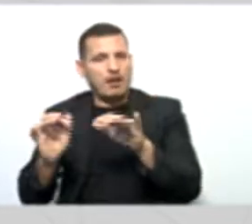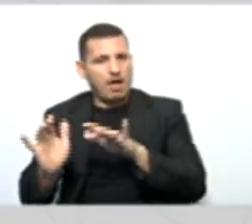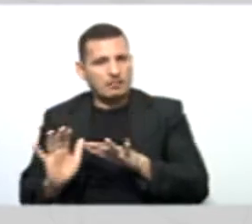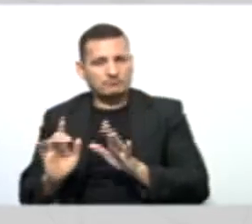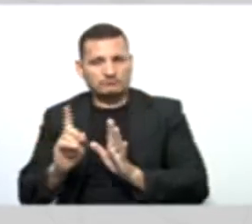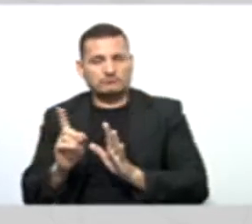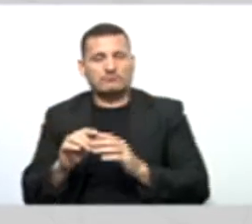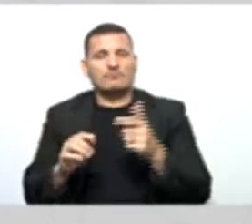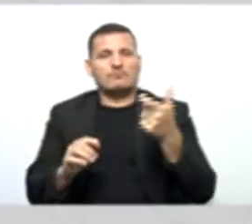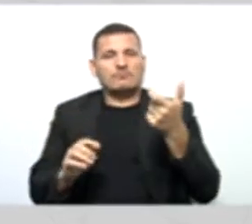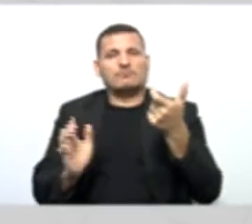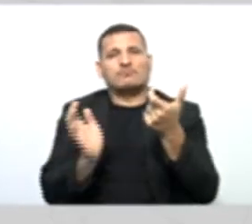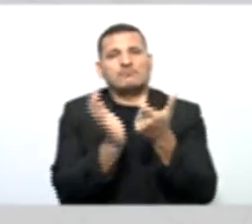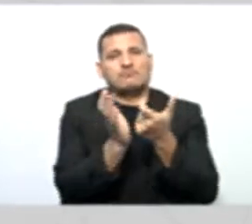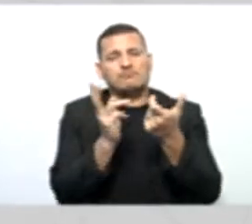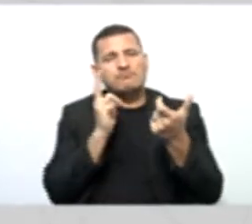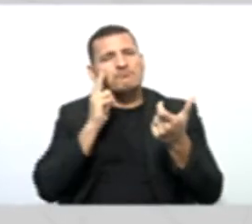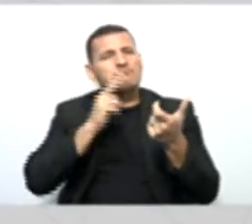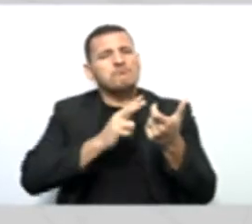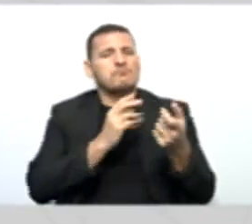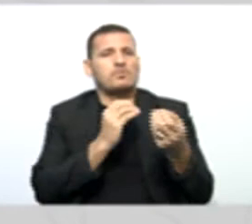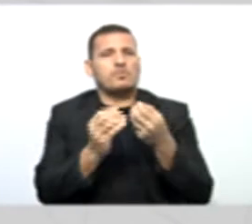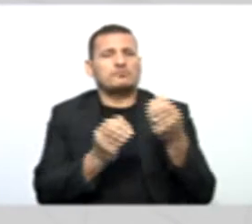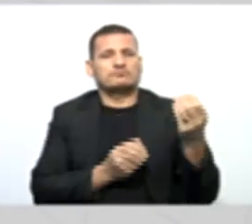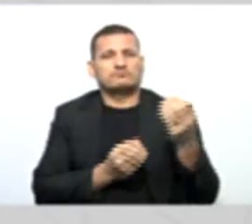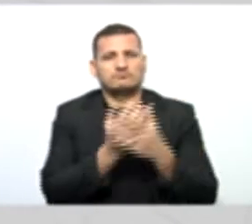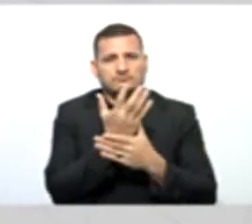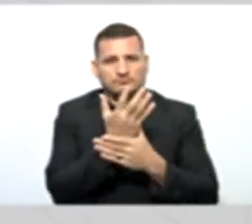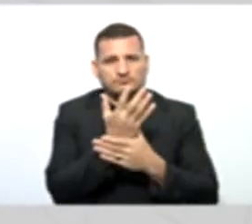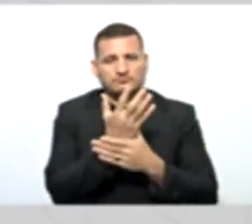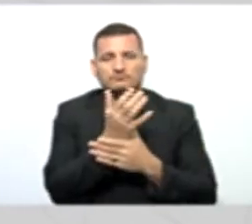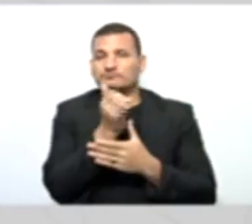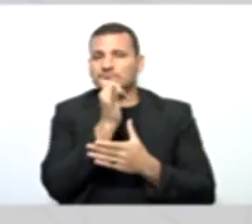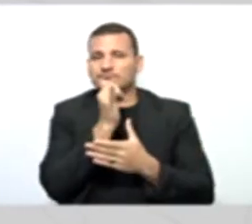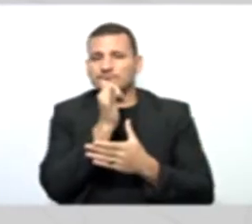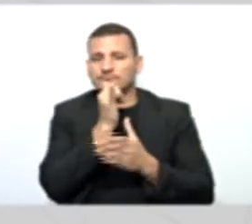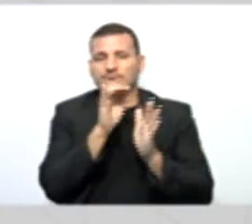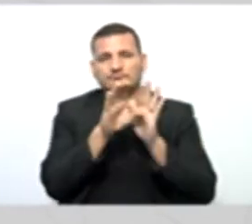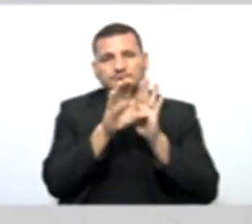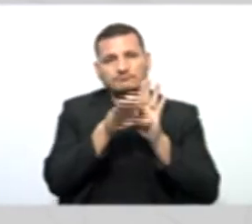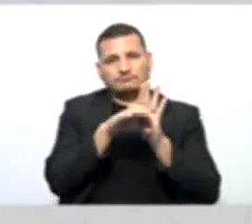aqui, rapidamente, como que nós criaríamos uma classe no exemplo conceitual.